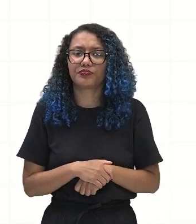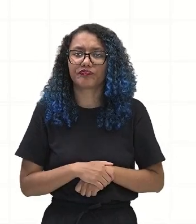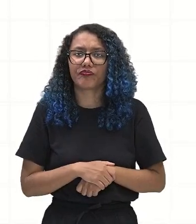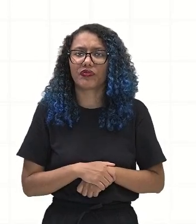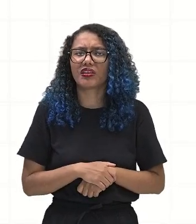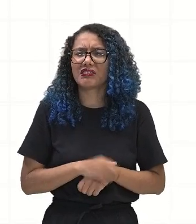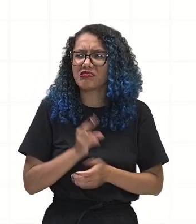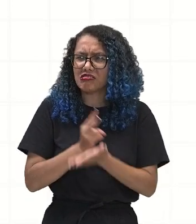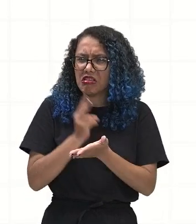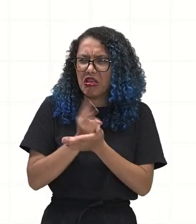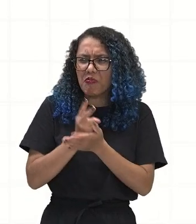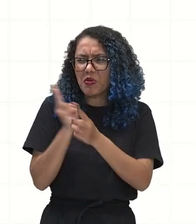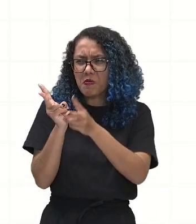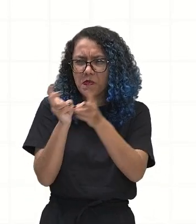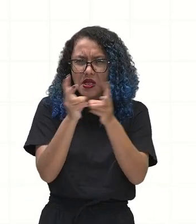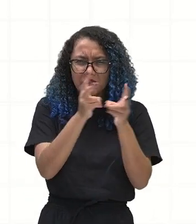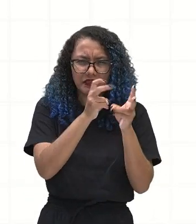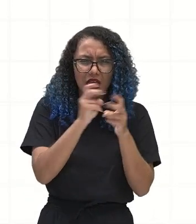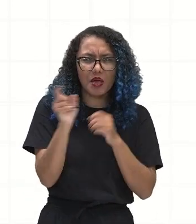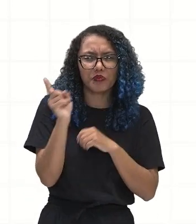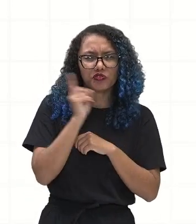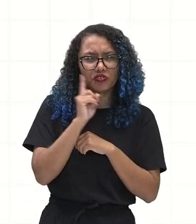dia.